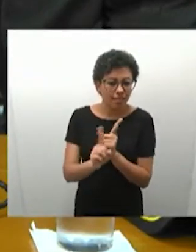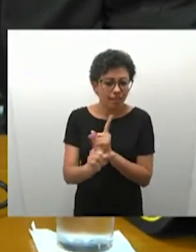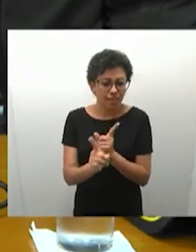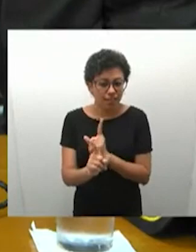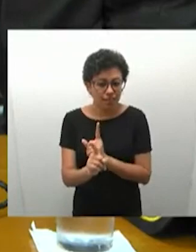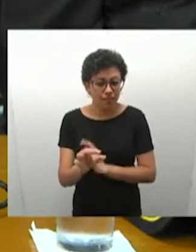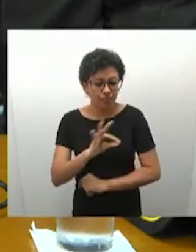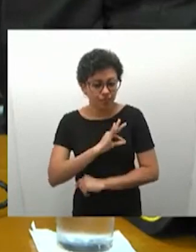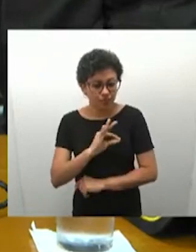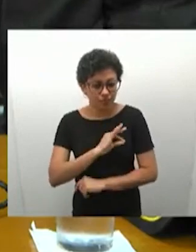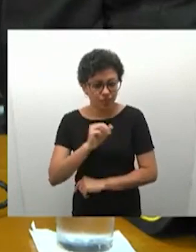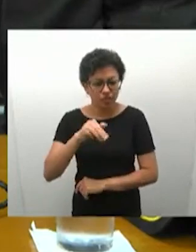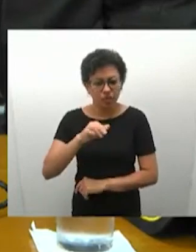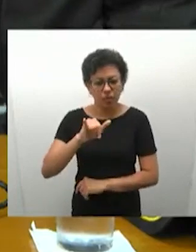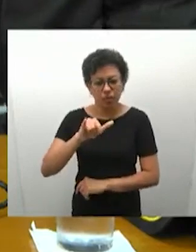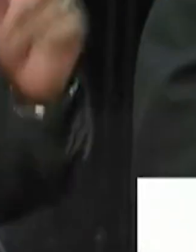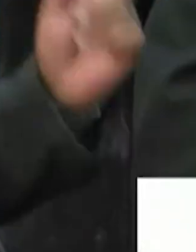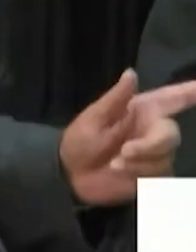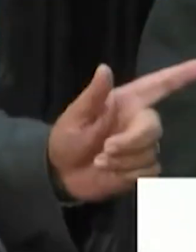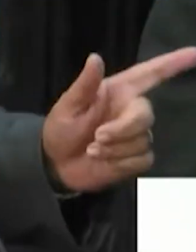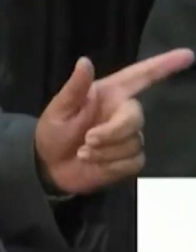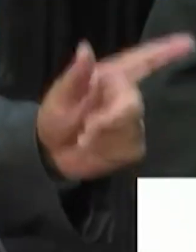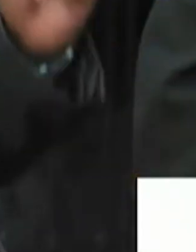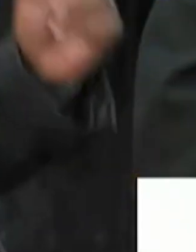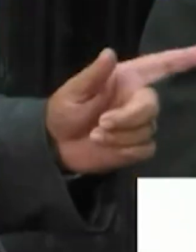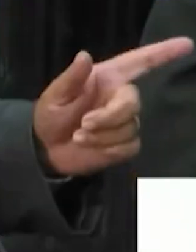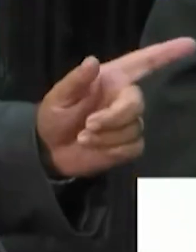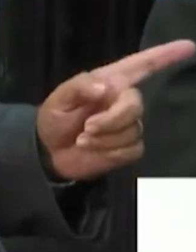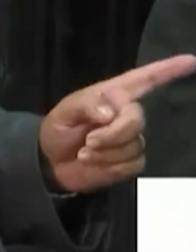Aurélio Marques fez um pedido